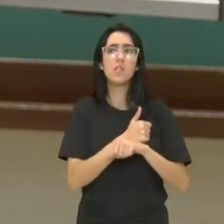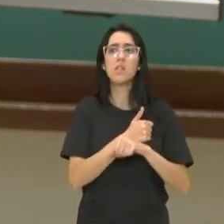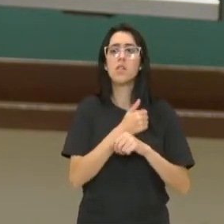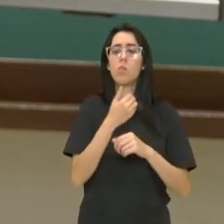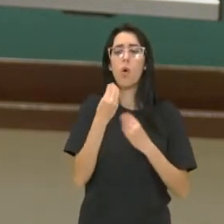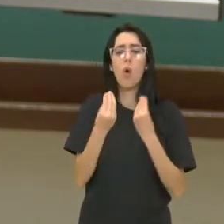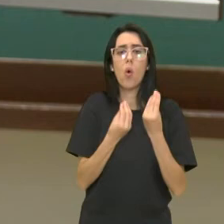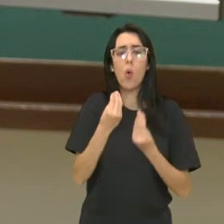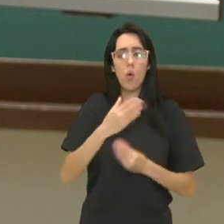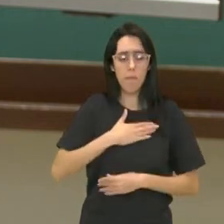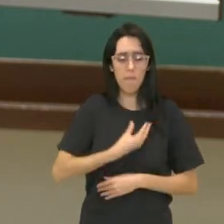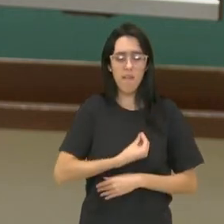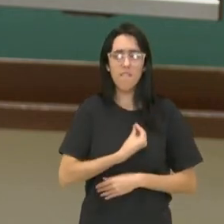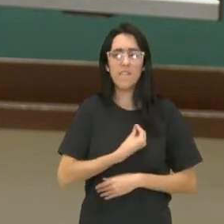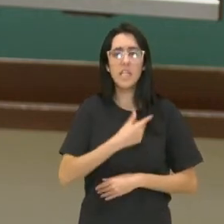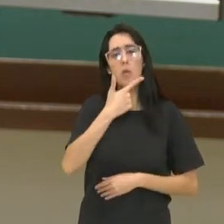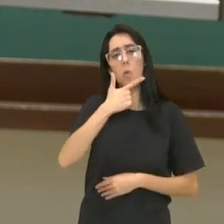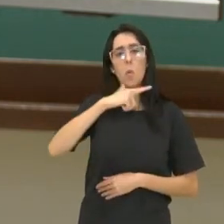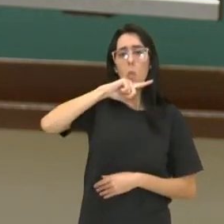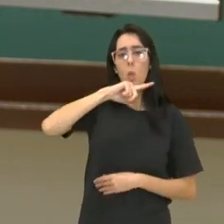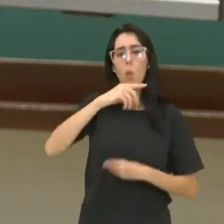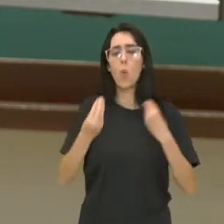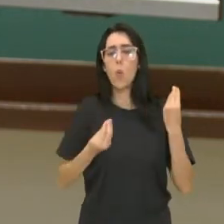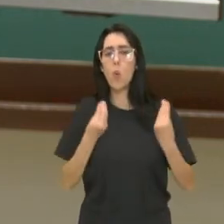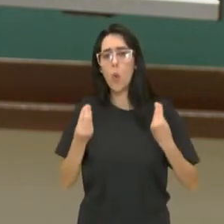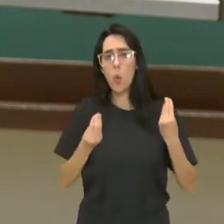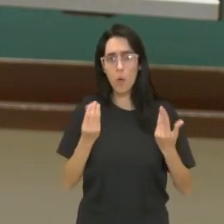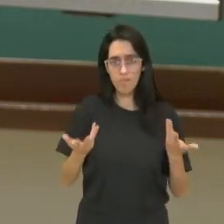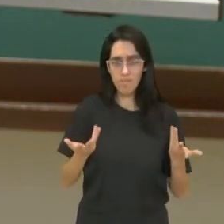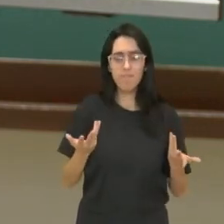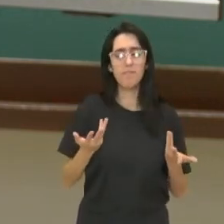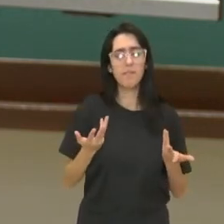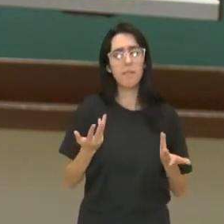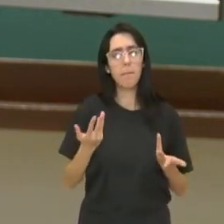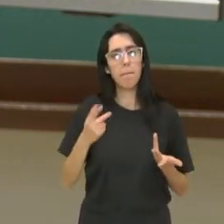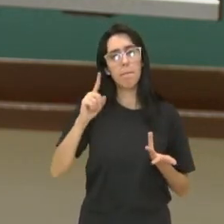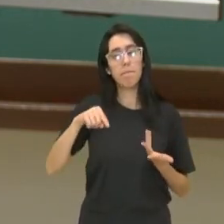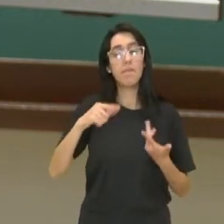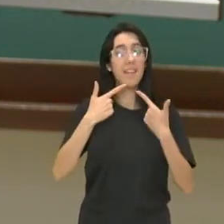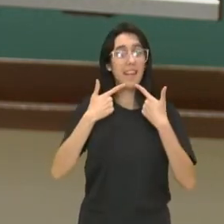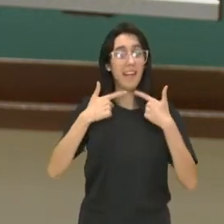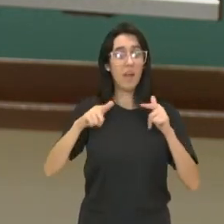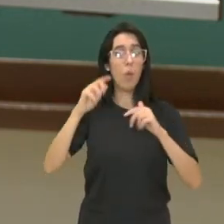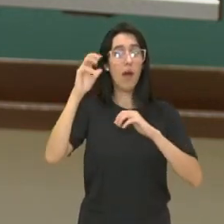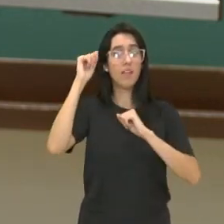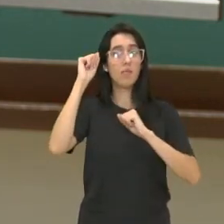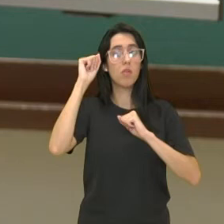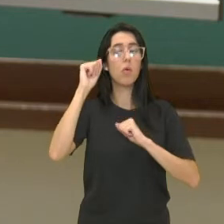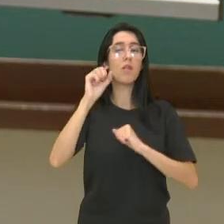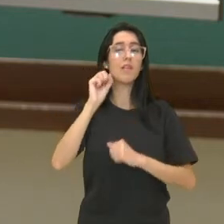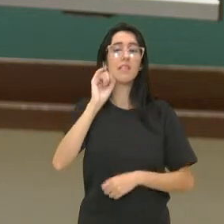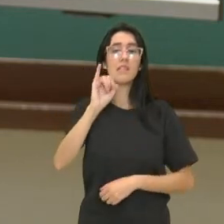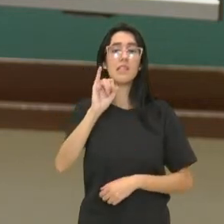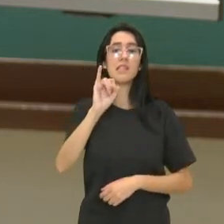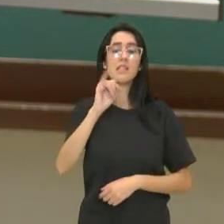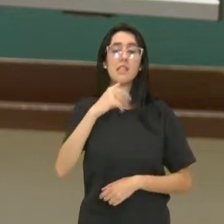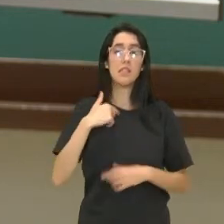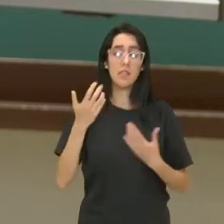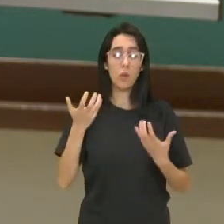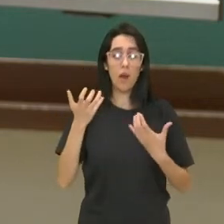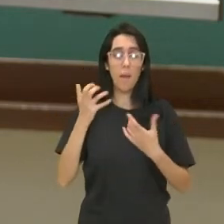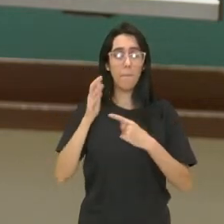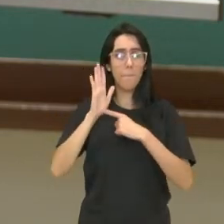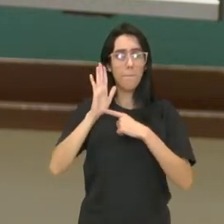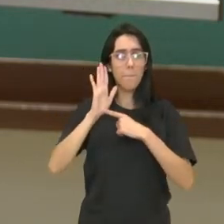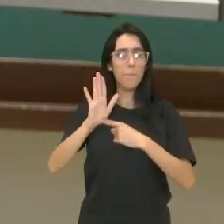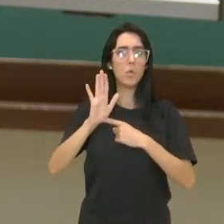estou hoje, do humor, tá? E em língua espanhola, quando a gente quer expressar